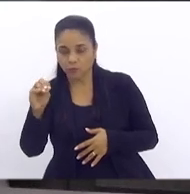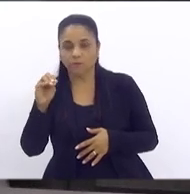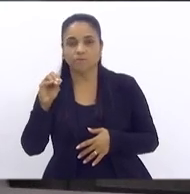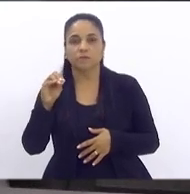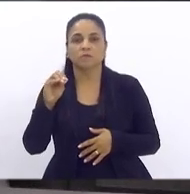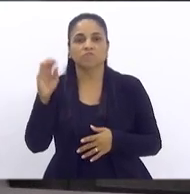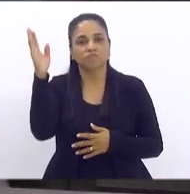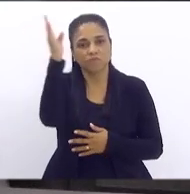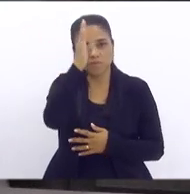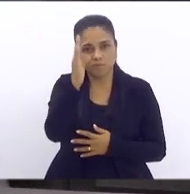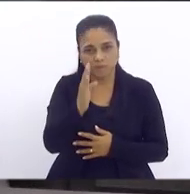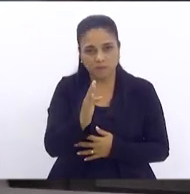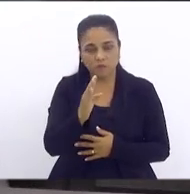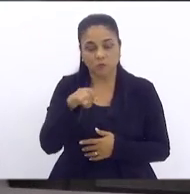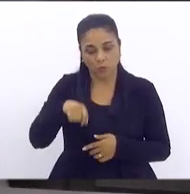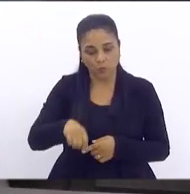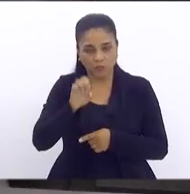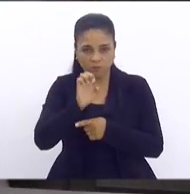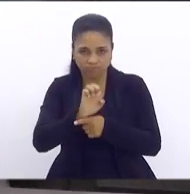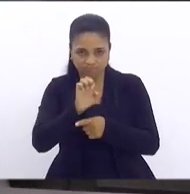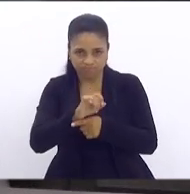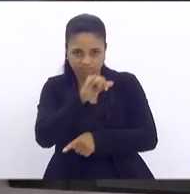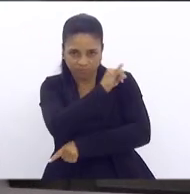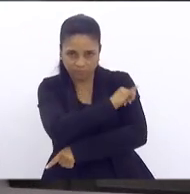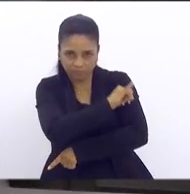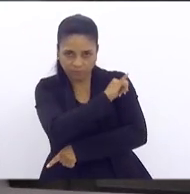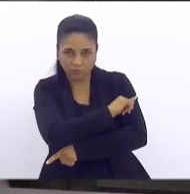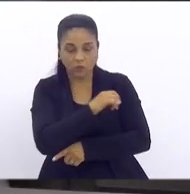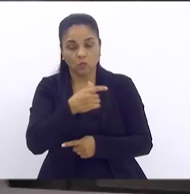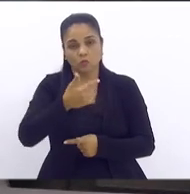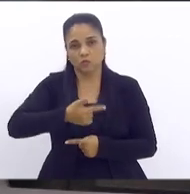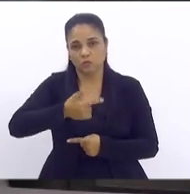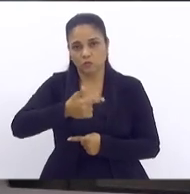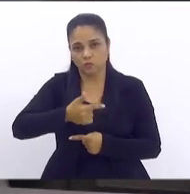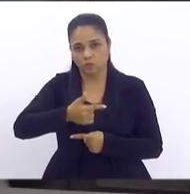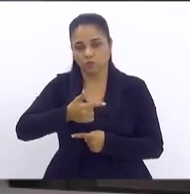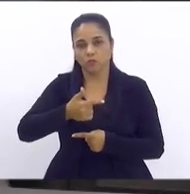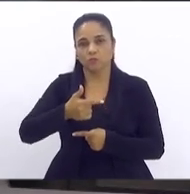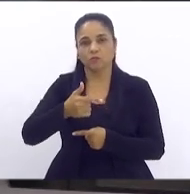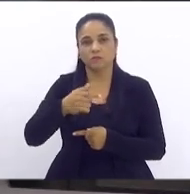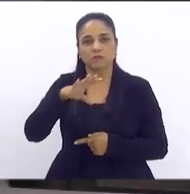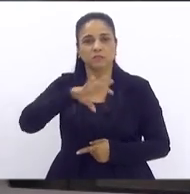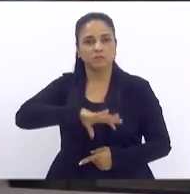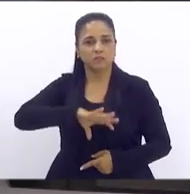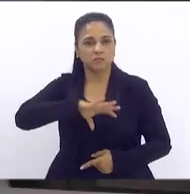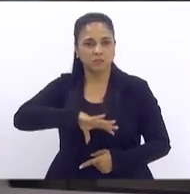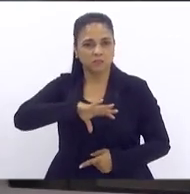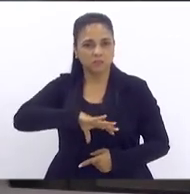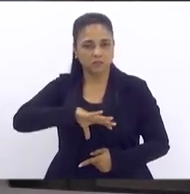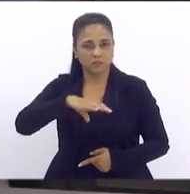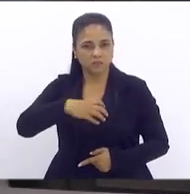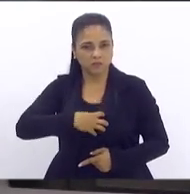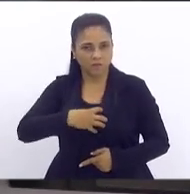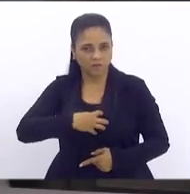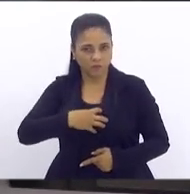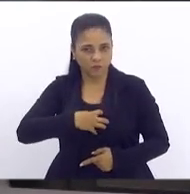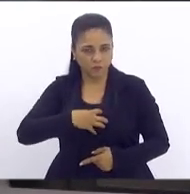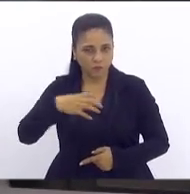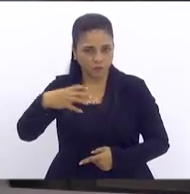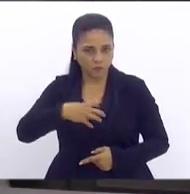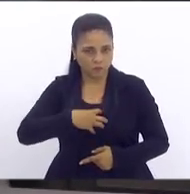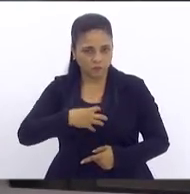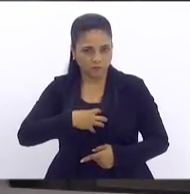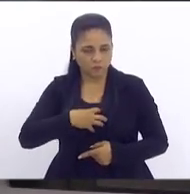Um localizado no Rio de Janeiro, o primeiro. O segundo, localizado em Salvador, que cuida de uma parte da área